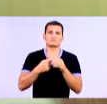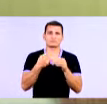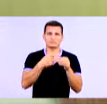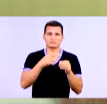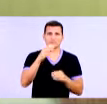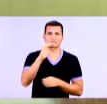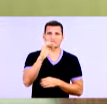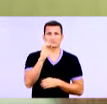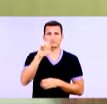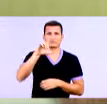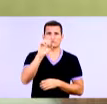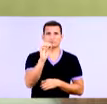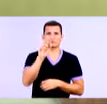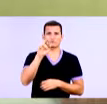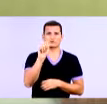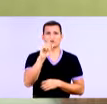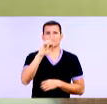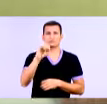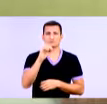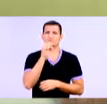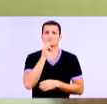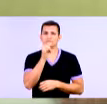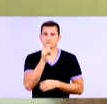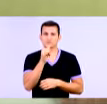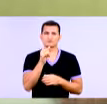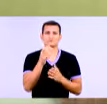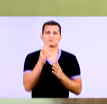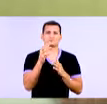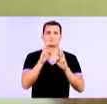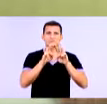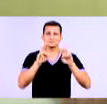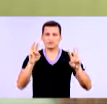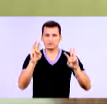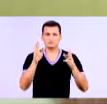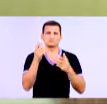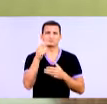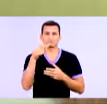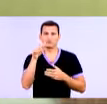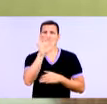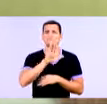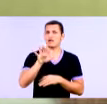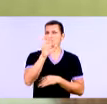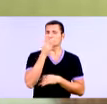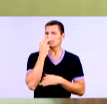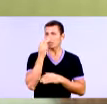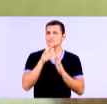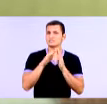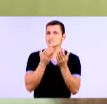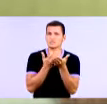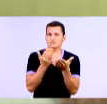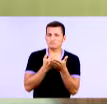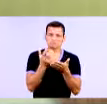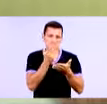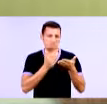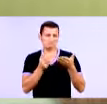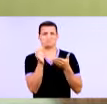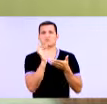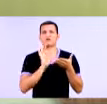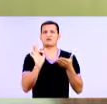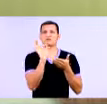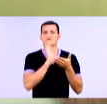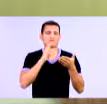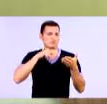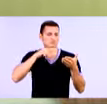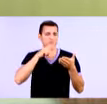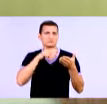faz uma analogia do site sem imagem com o livro sem gravuras, né? Que o livro efetivamente deixa a leitura, pode deixar a leitura,